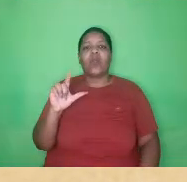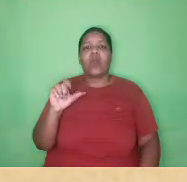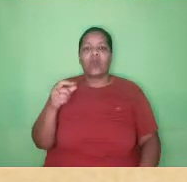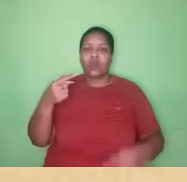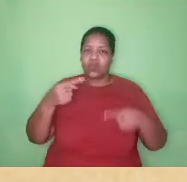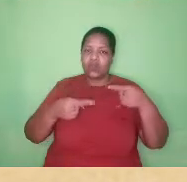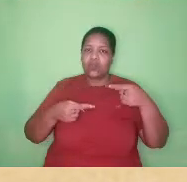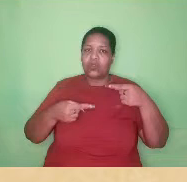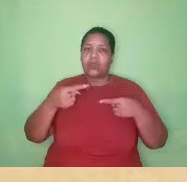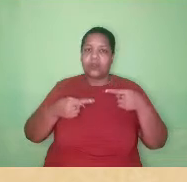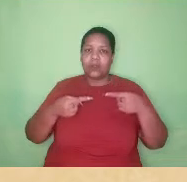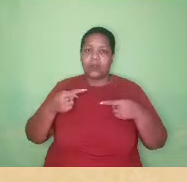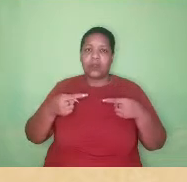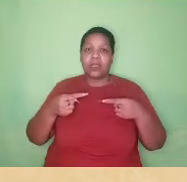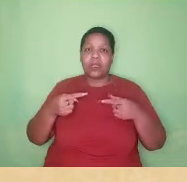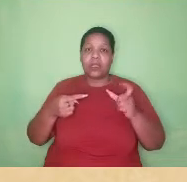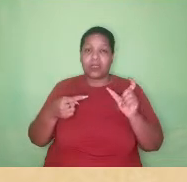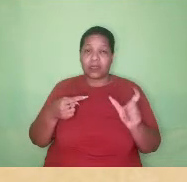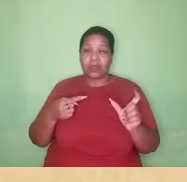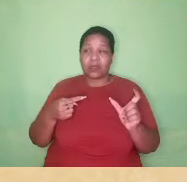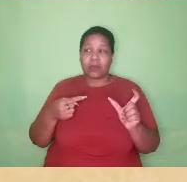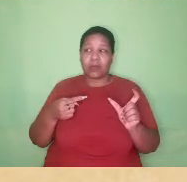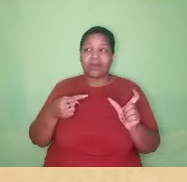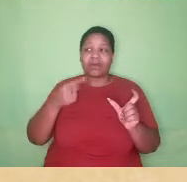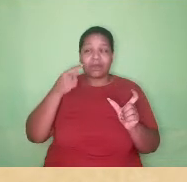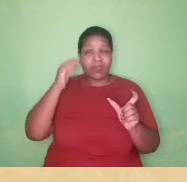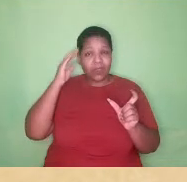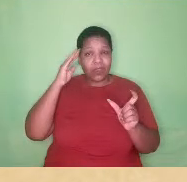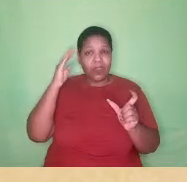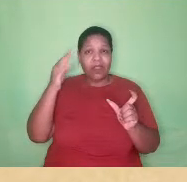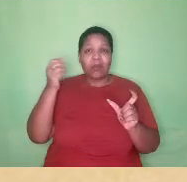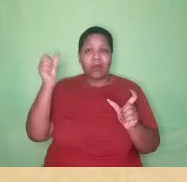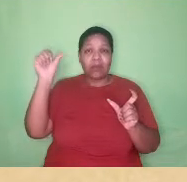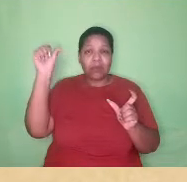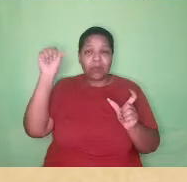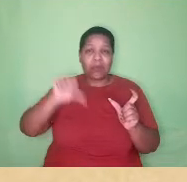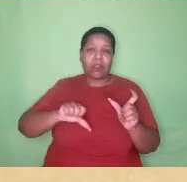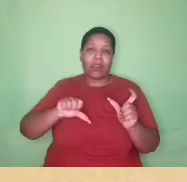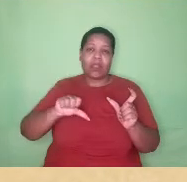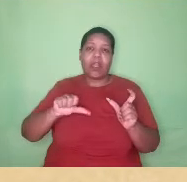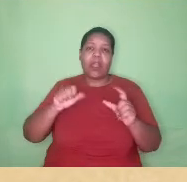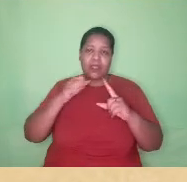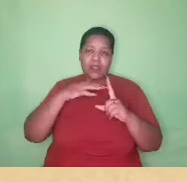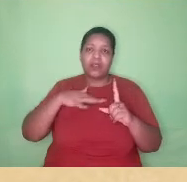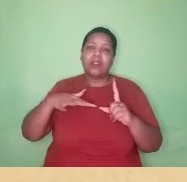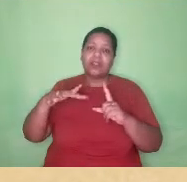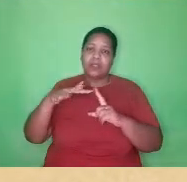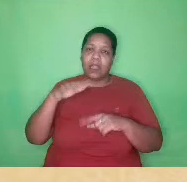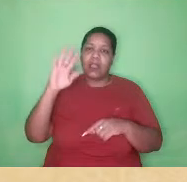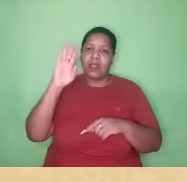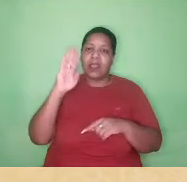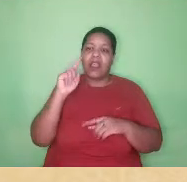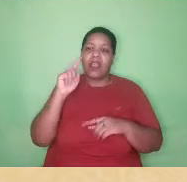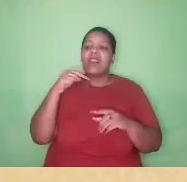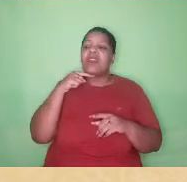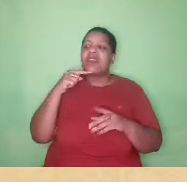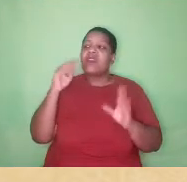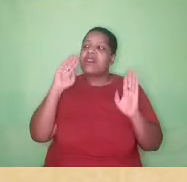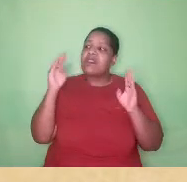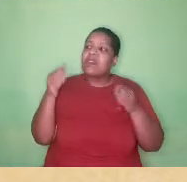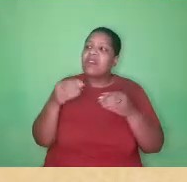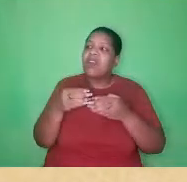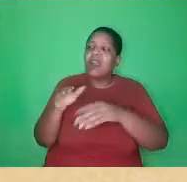a palavra crioulo tem uma dimensão fundamentalmente pejorativa na sociedade brasileira. Ninguém se dirige a nós, de pele